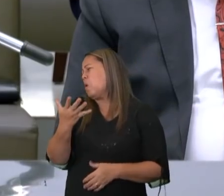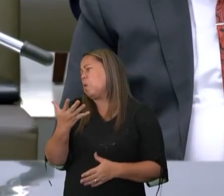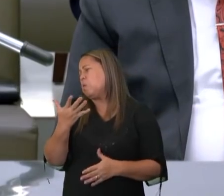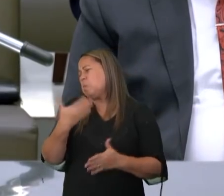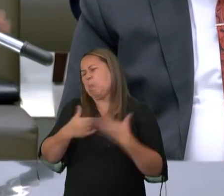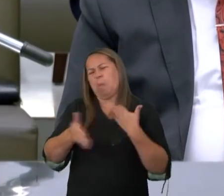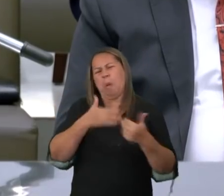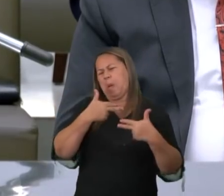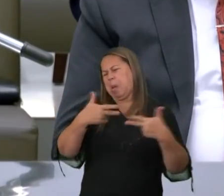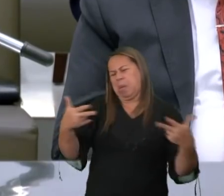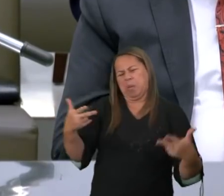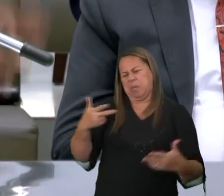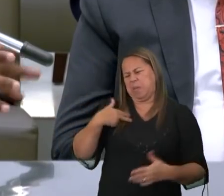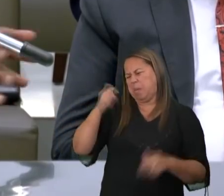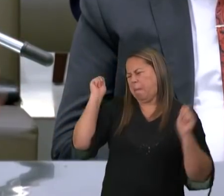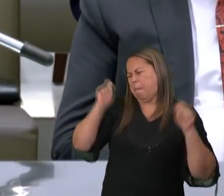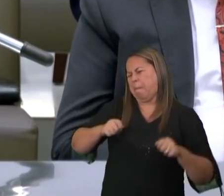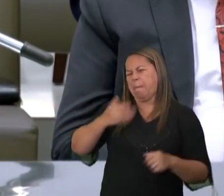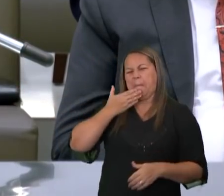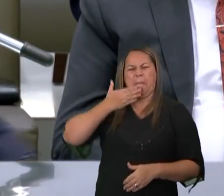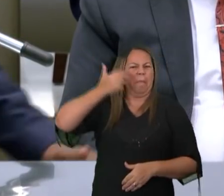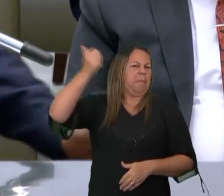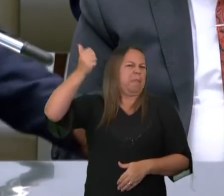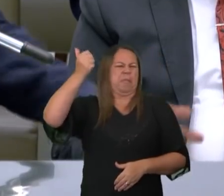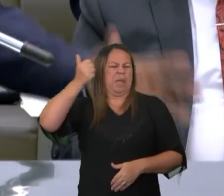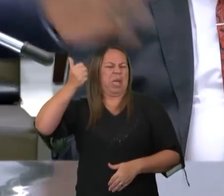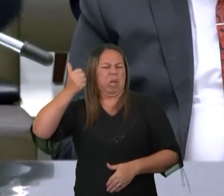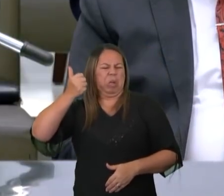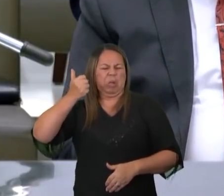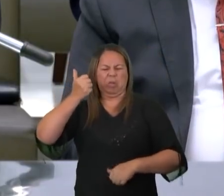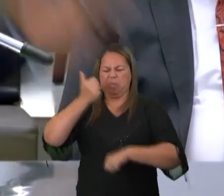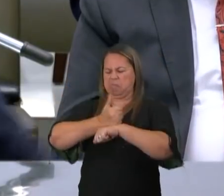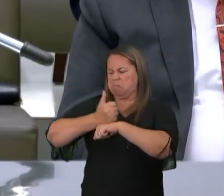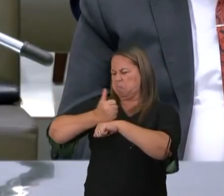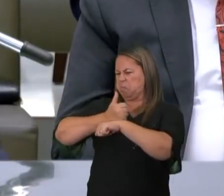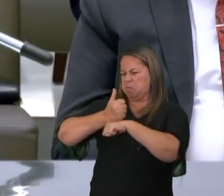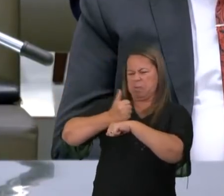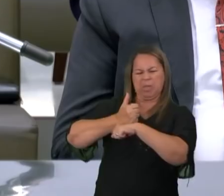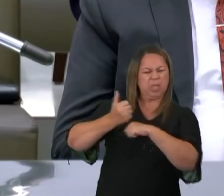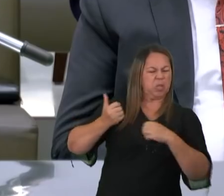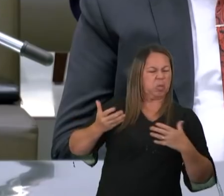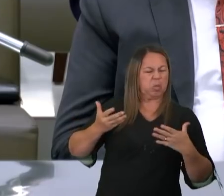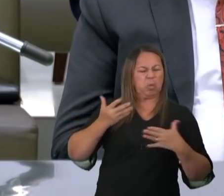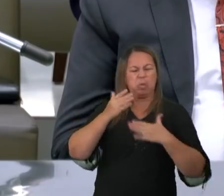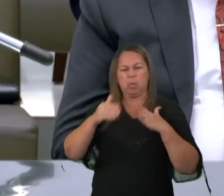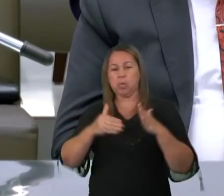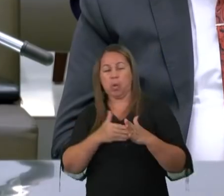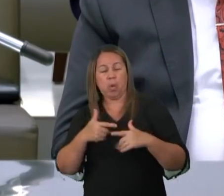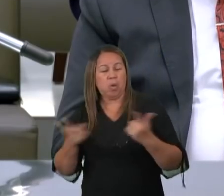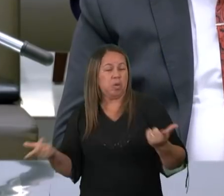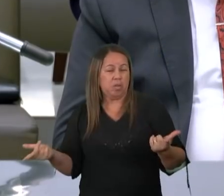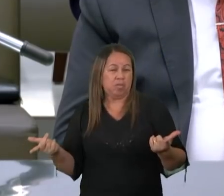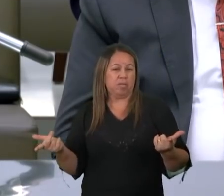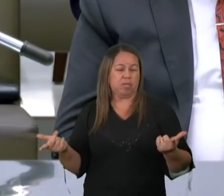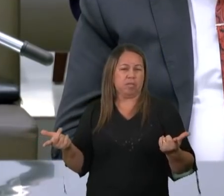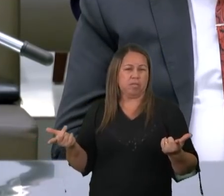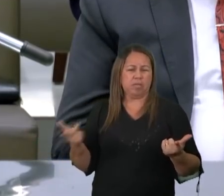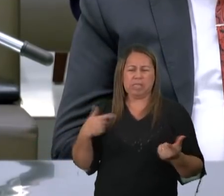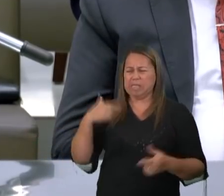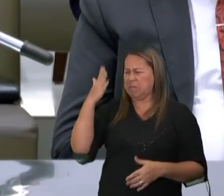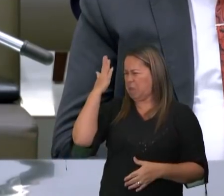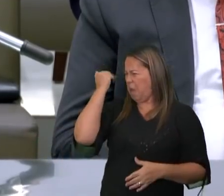Eu posso ser o melhor músico do mundo. Posso ser o melhor orador do mundo. Posso, irmãos, ser, sabe,